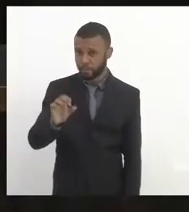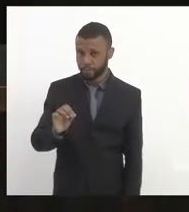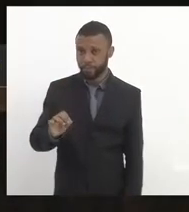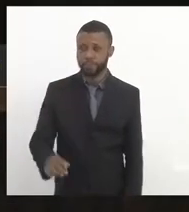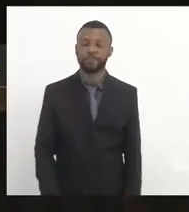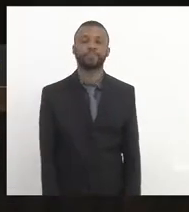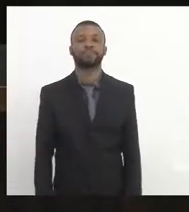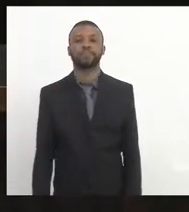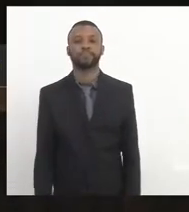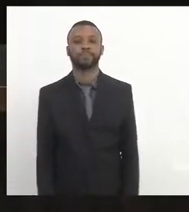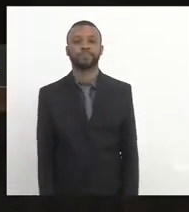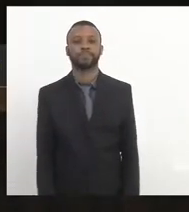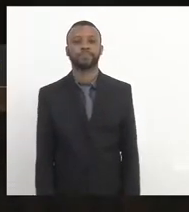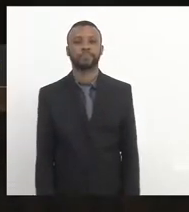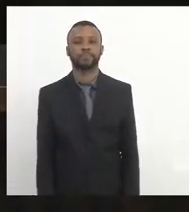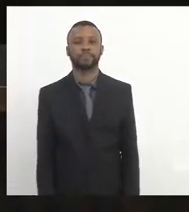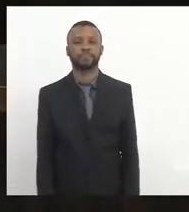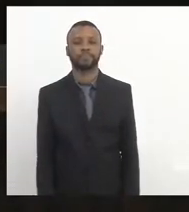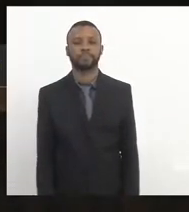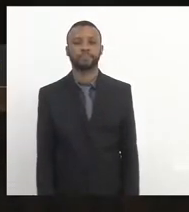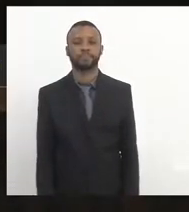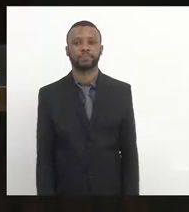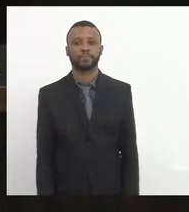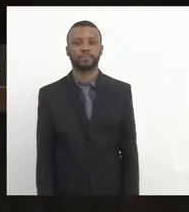Deputado Luiz Paulo.